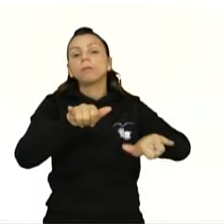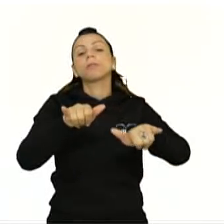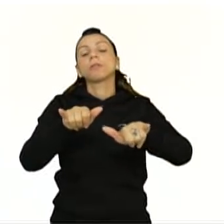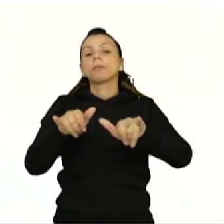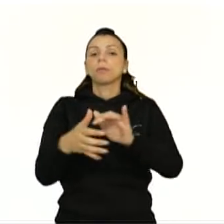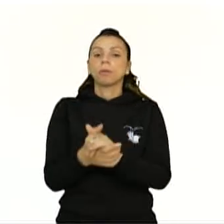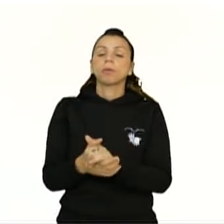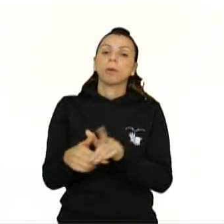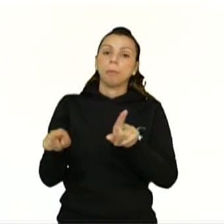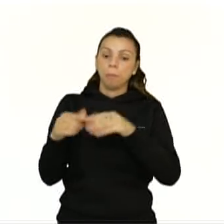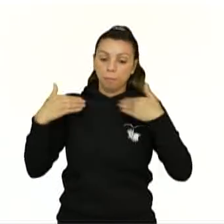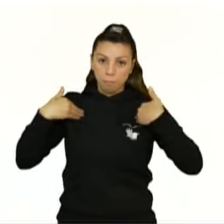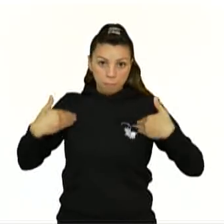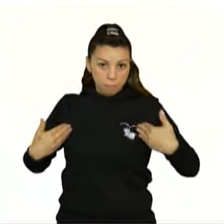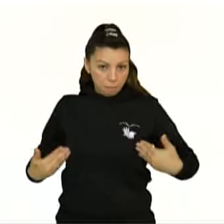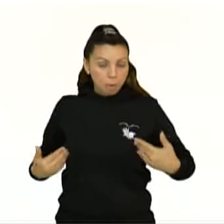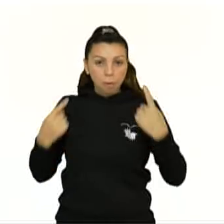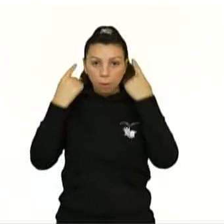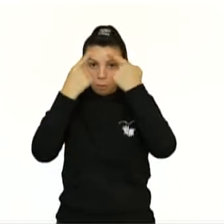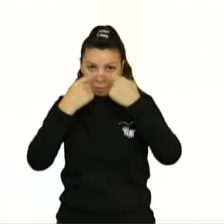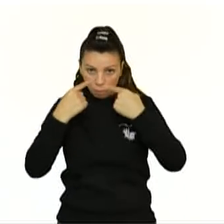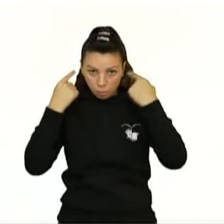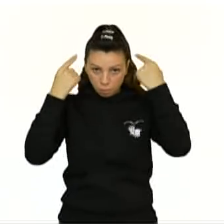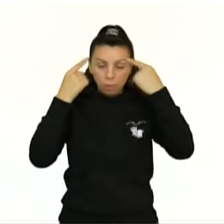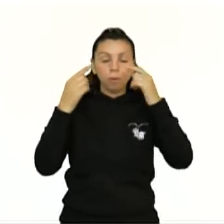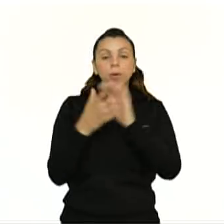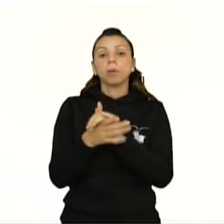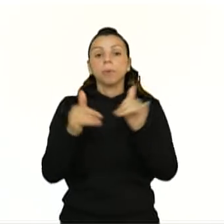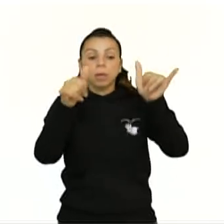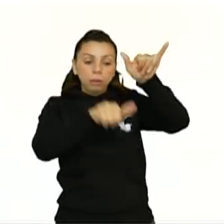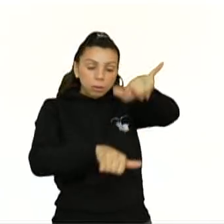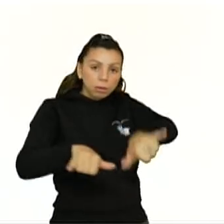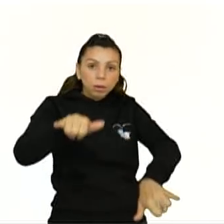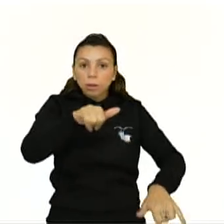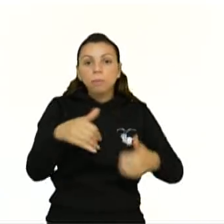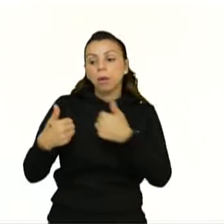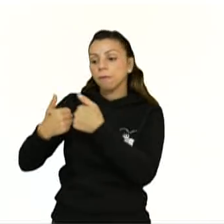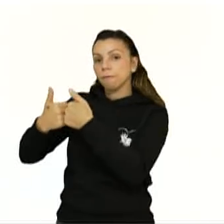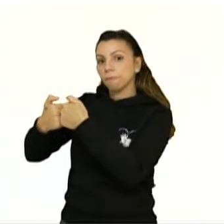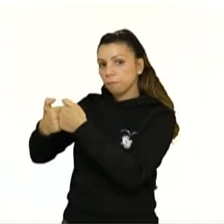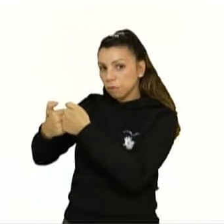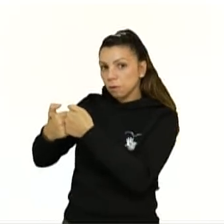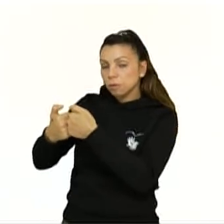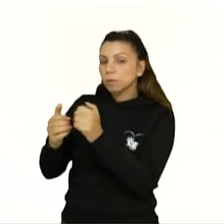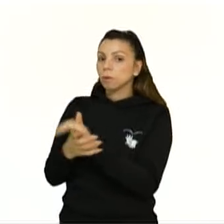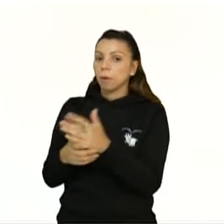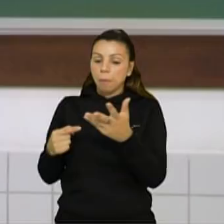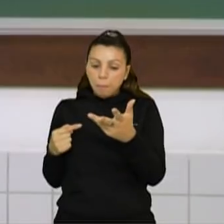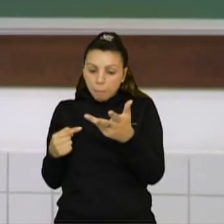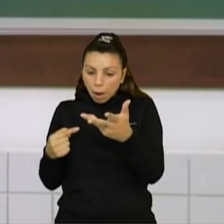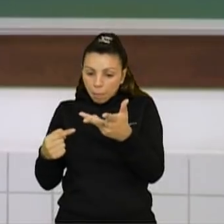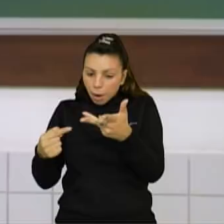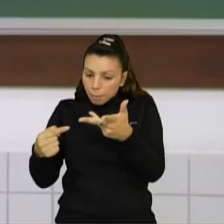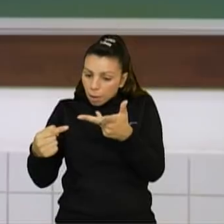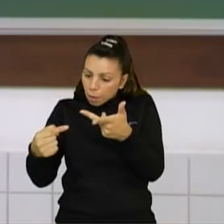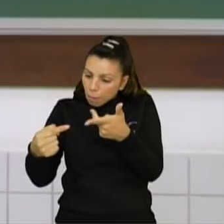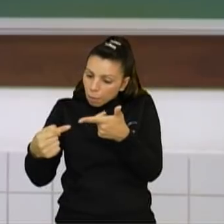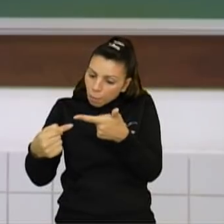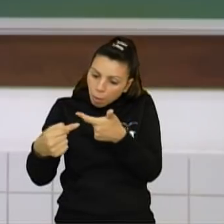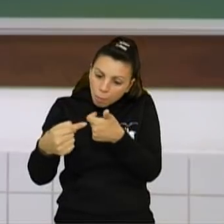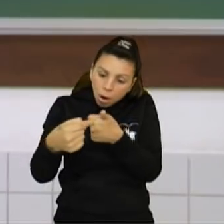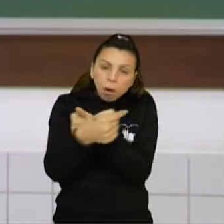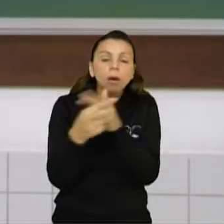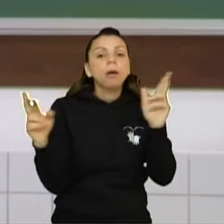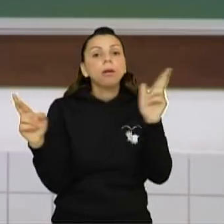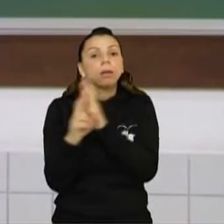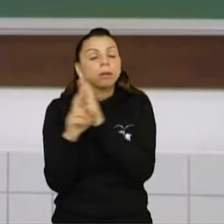fenômenos fisiológicos, que é os nossos olhos, né? Químicos também e físico. Então, são várias relações, ele vai expandir esse